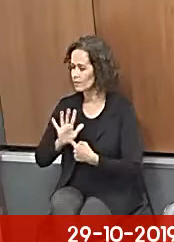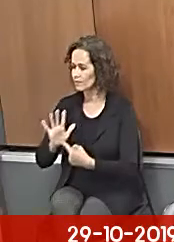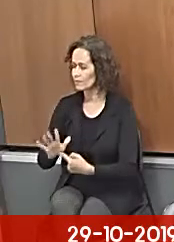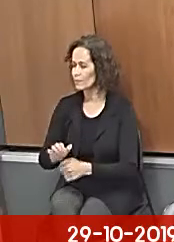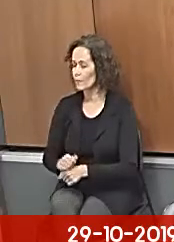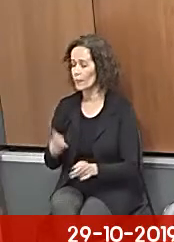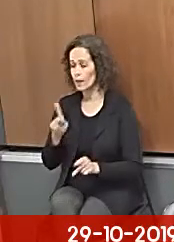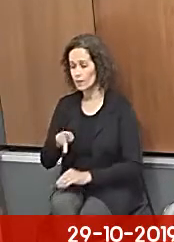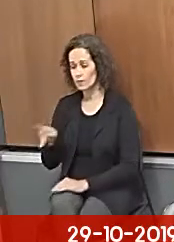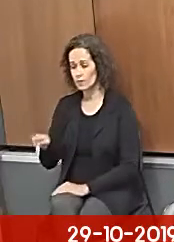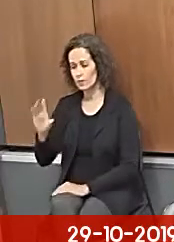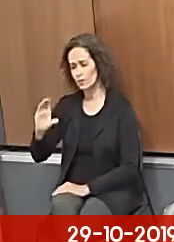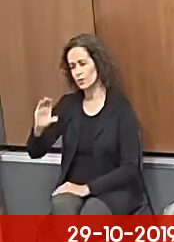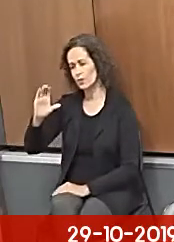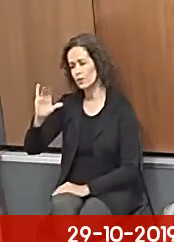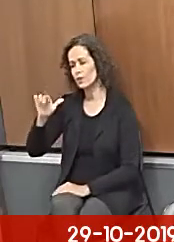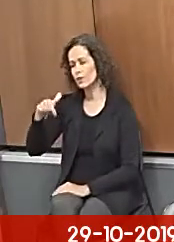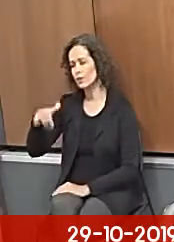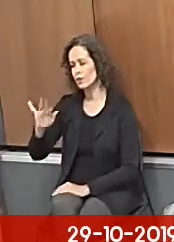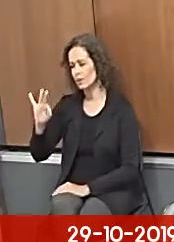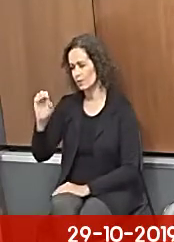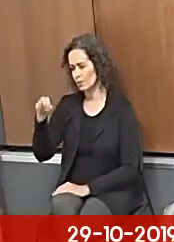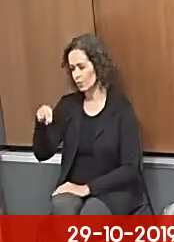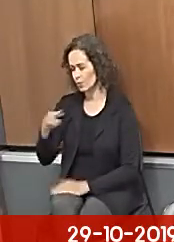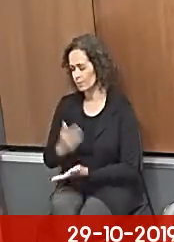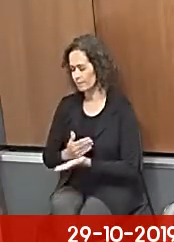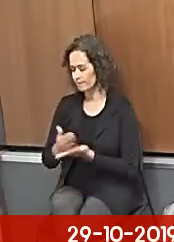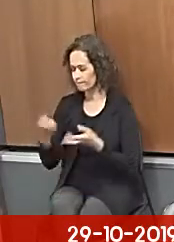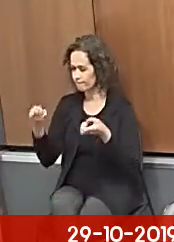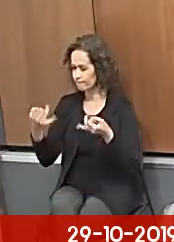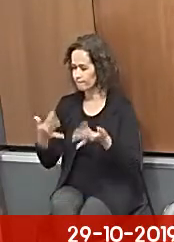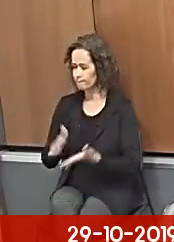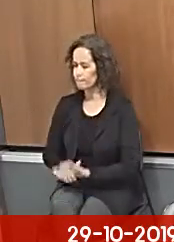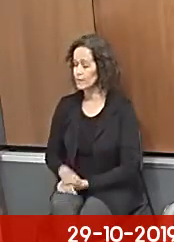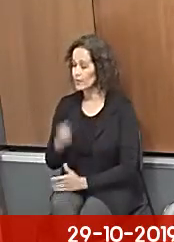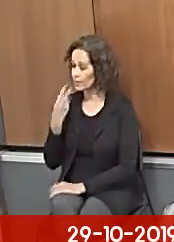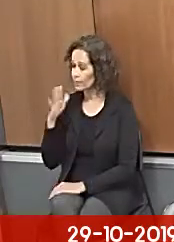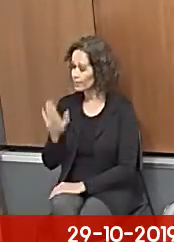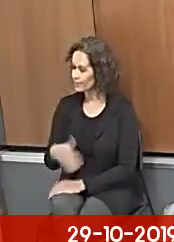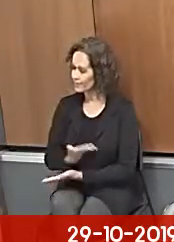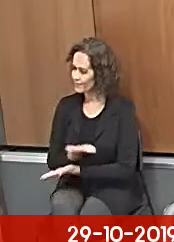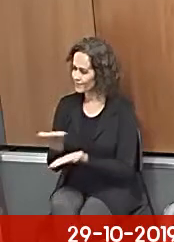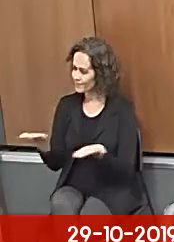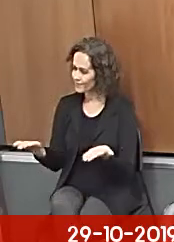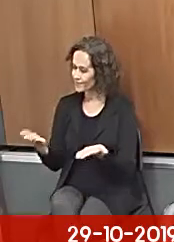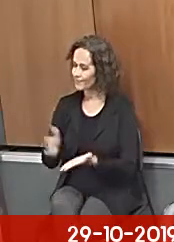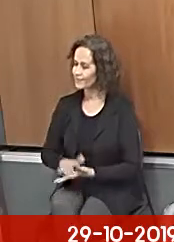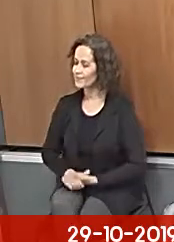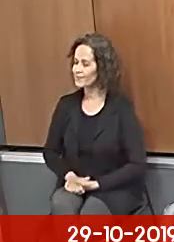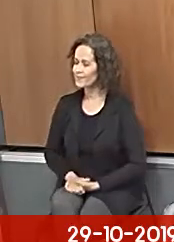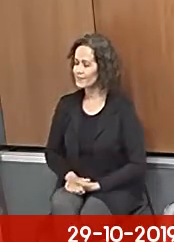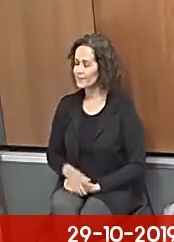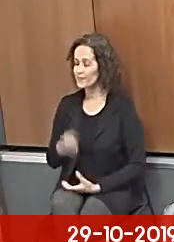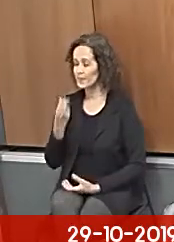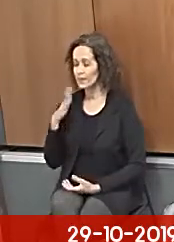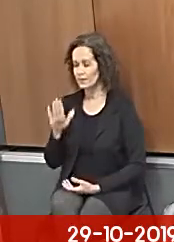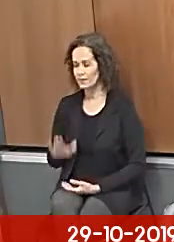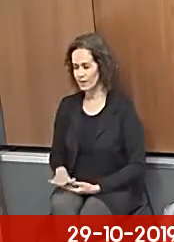professor Cleiton, para suas considerações iniciais. Boa tarde a todos. Boa